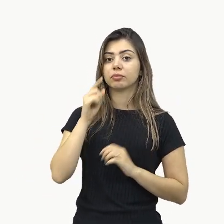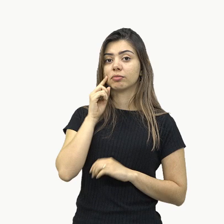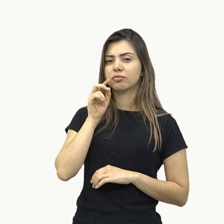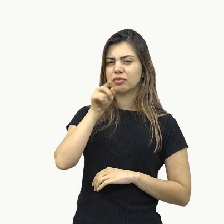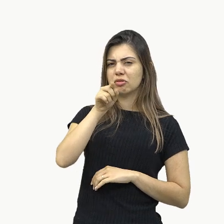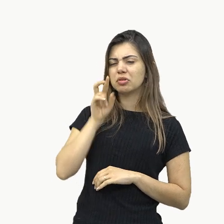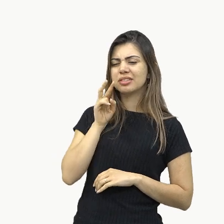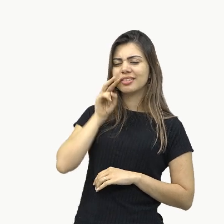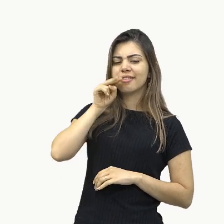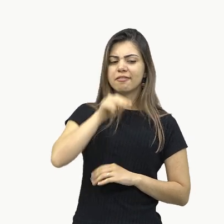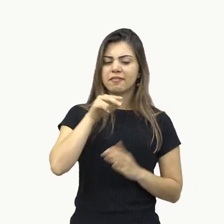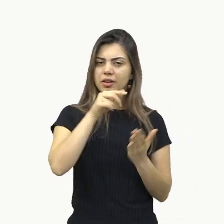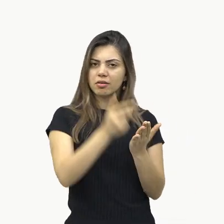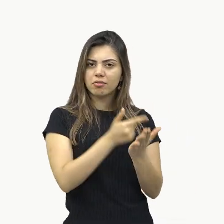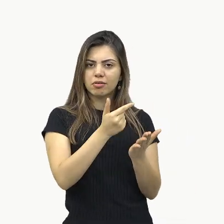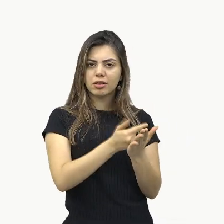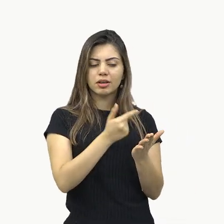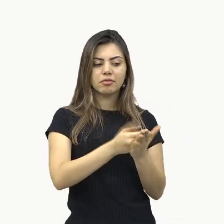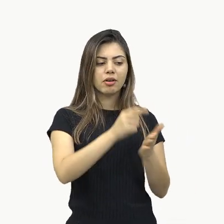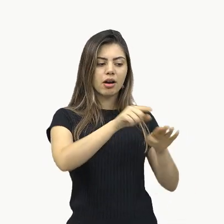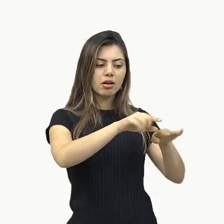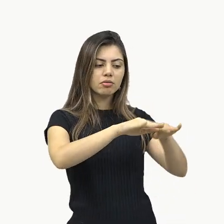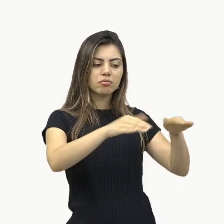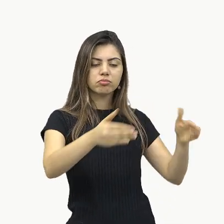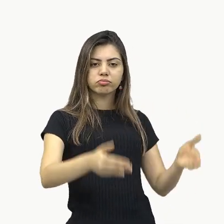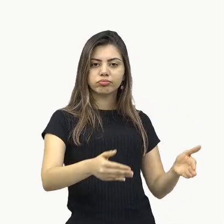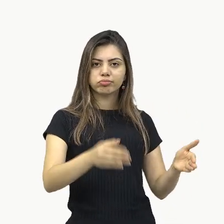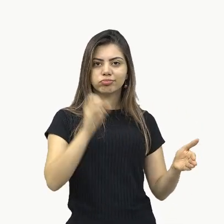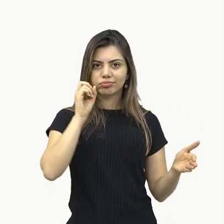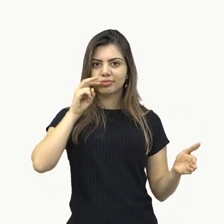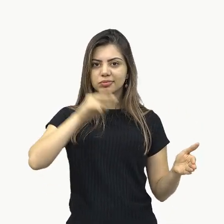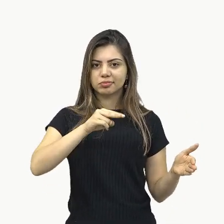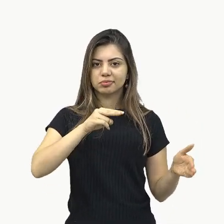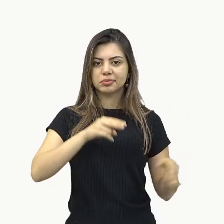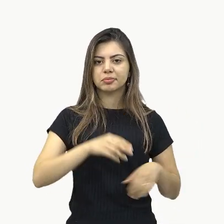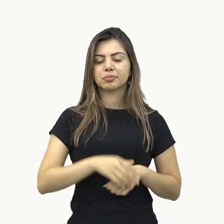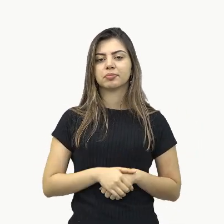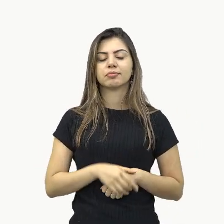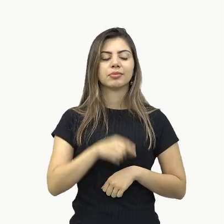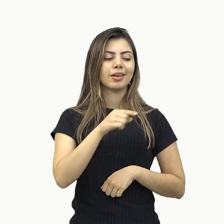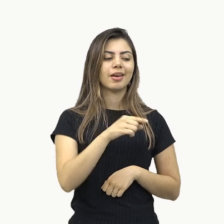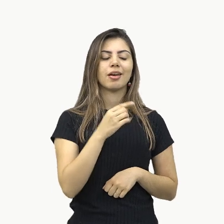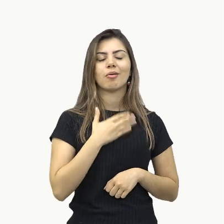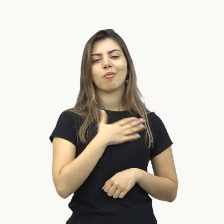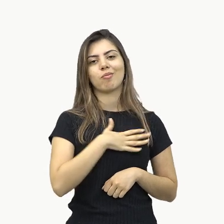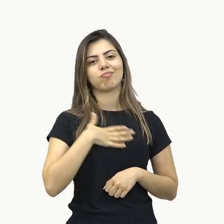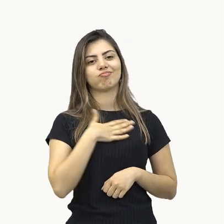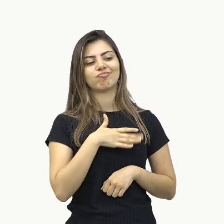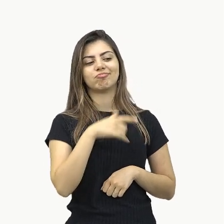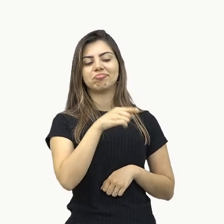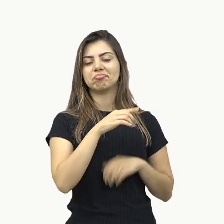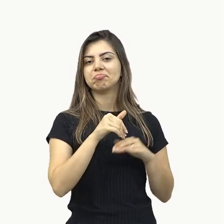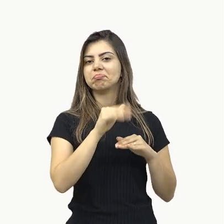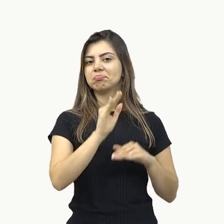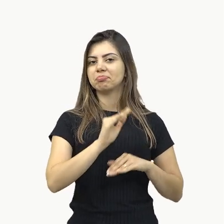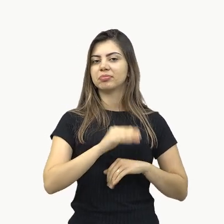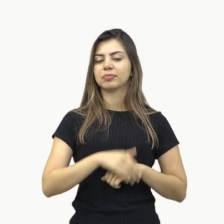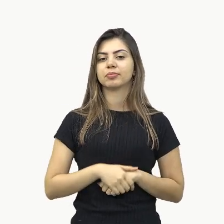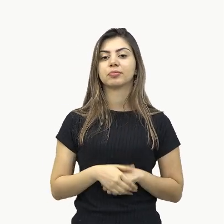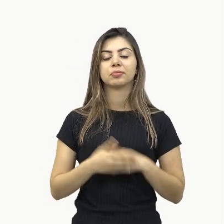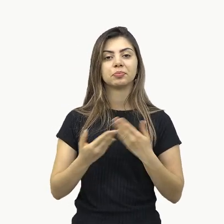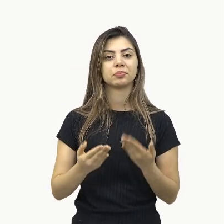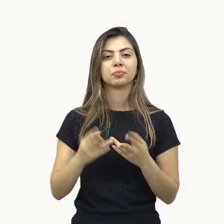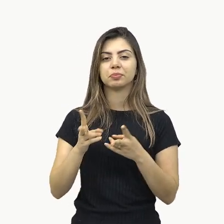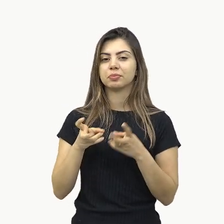vê este livro em cima da mesa? It's my favorite, é o meu favorito. It's my favorite. Então repare que